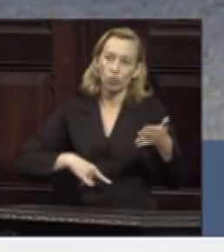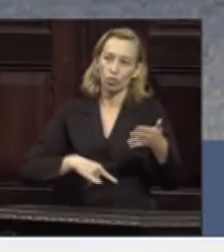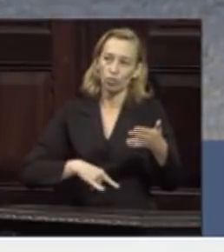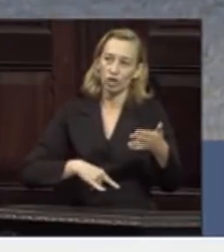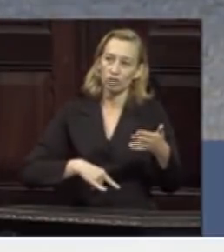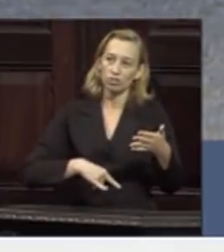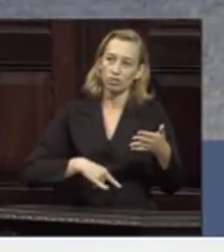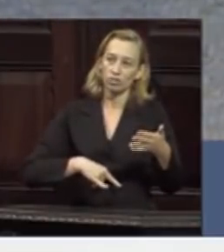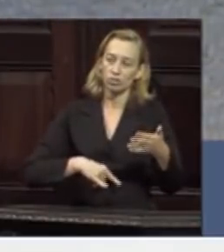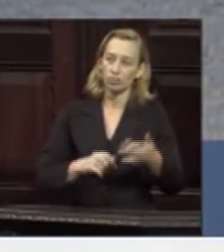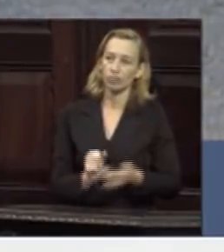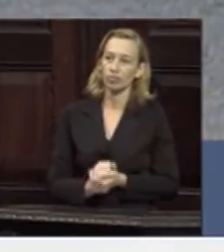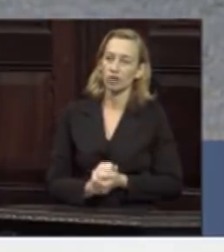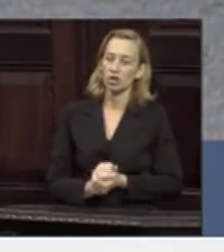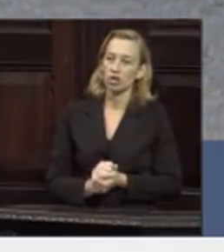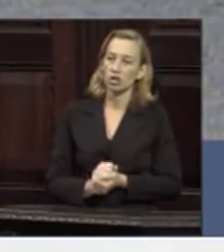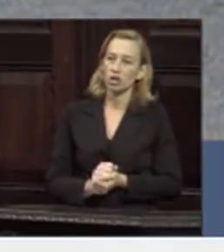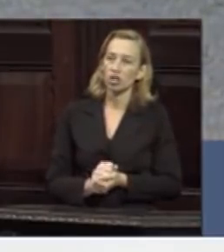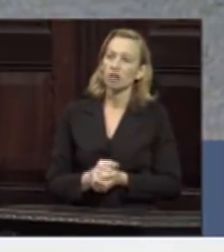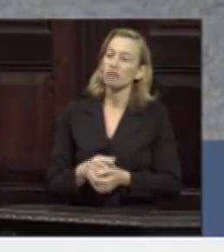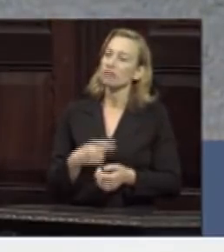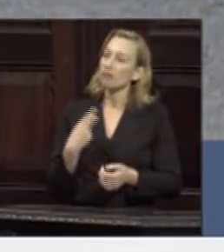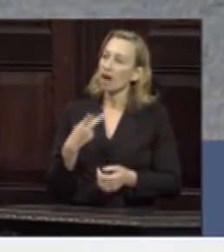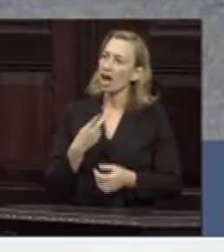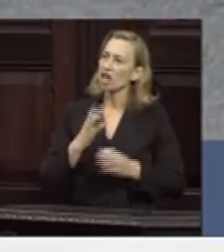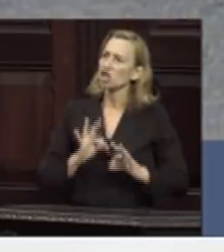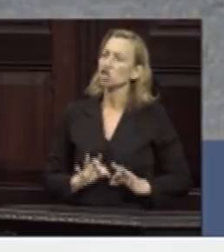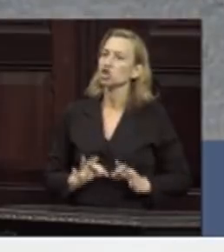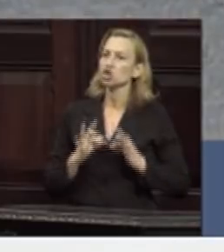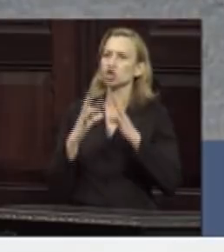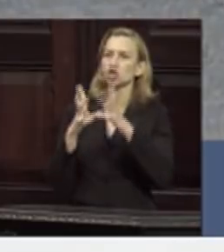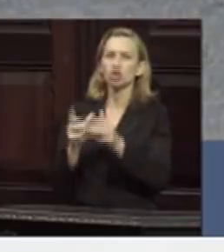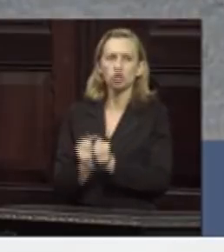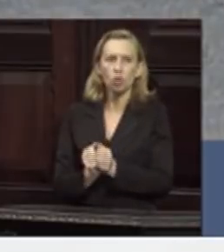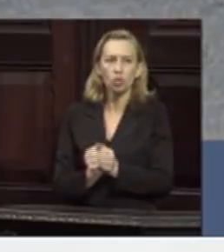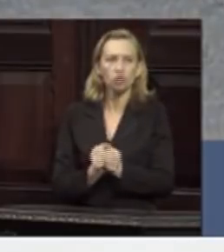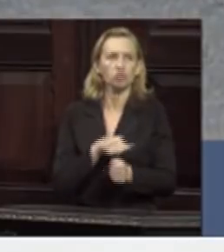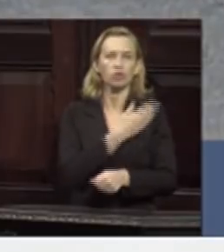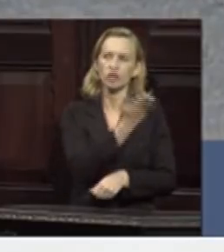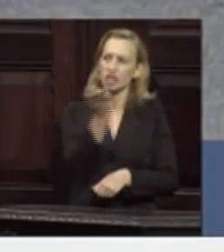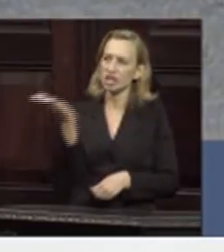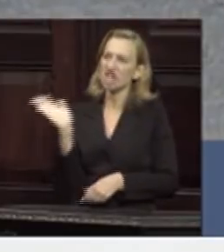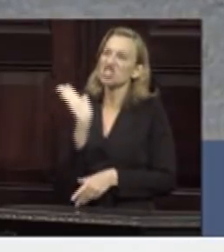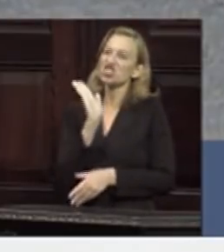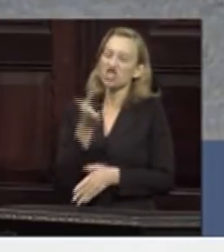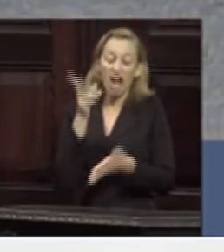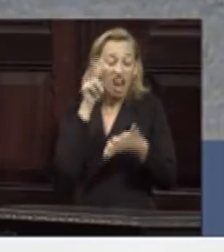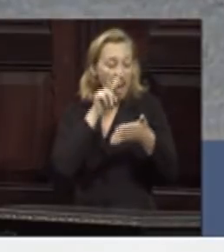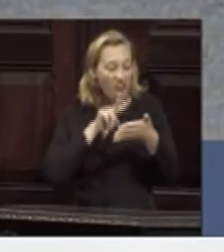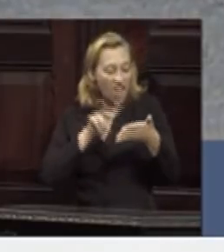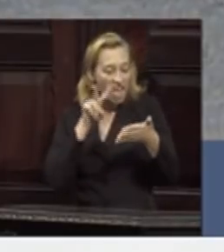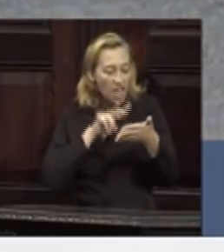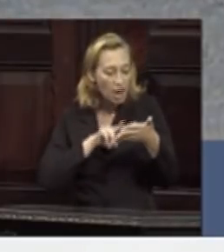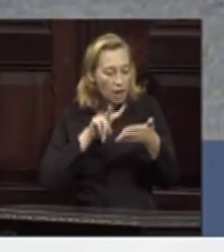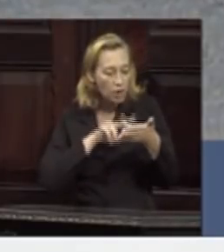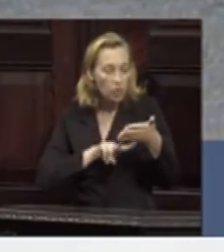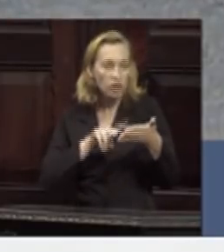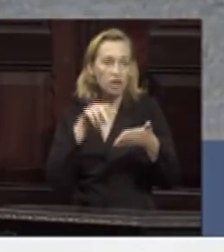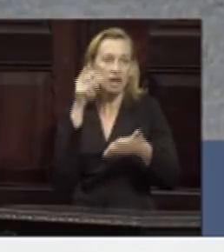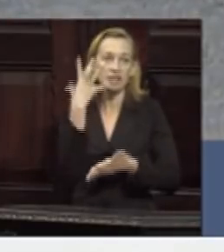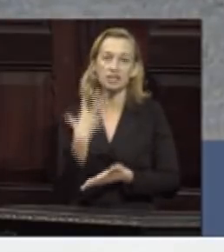Foi informado que todos vocês já leram o plano e acordaram o plano.